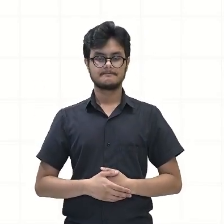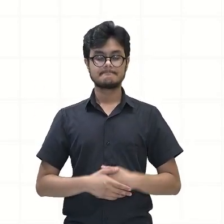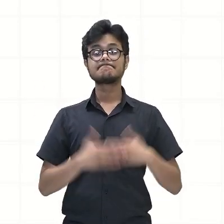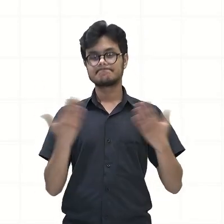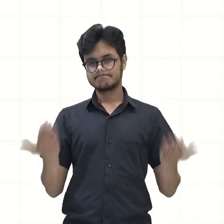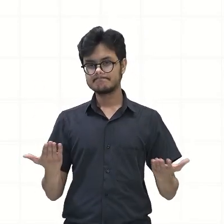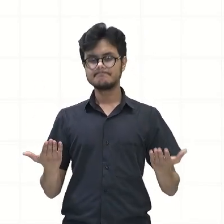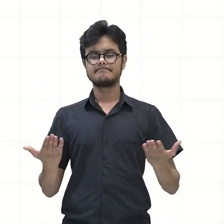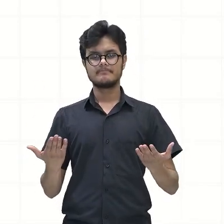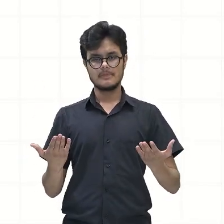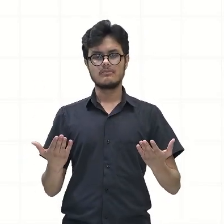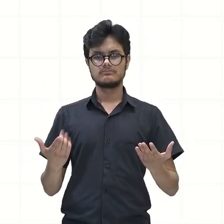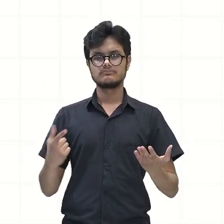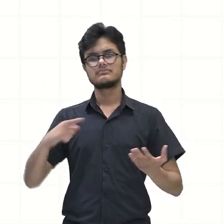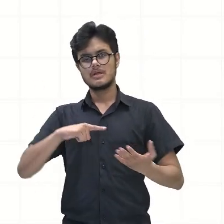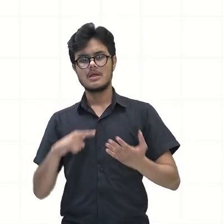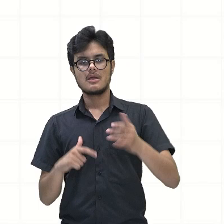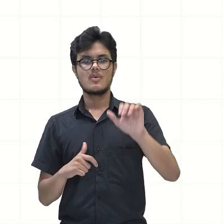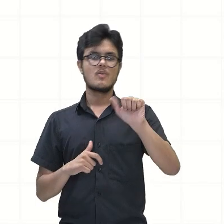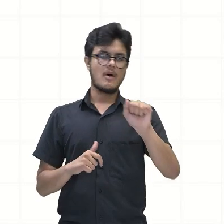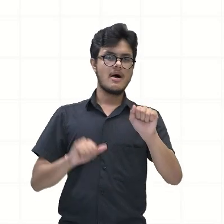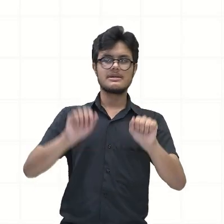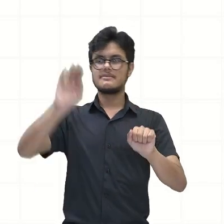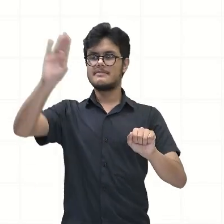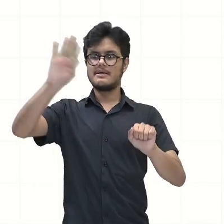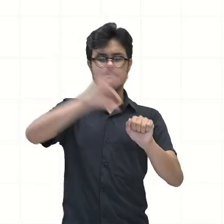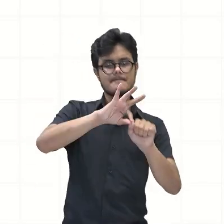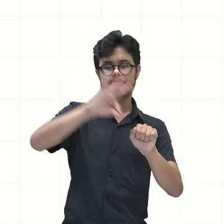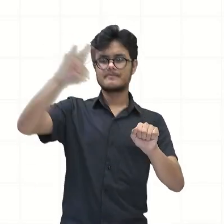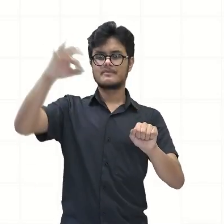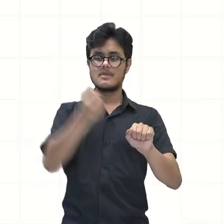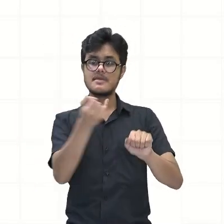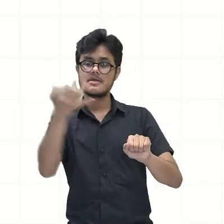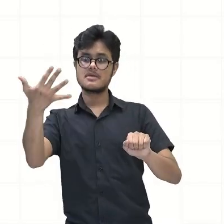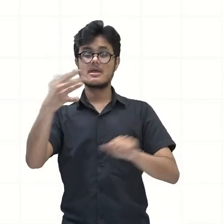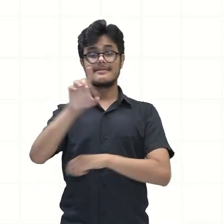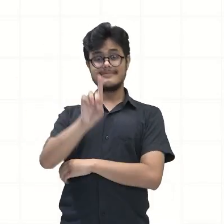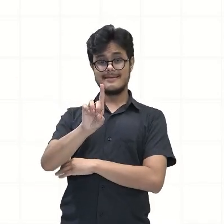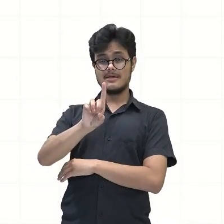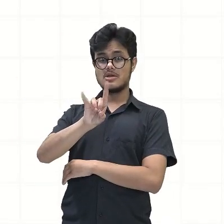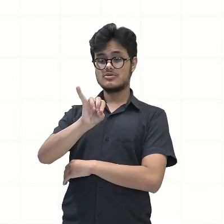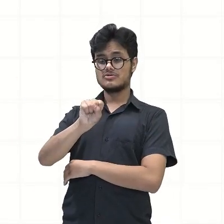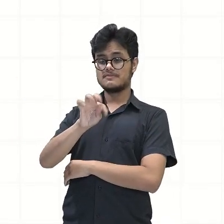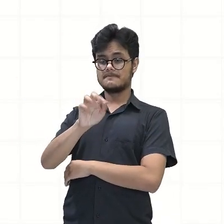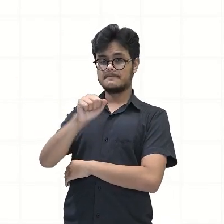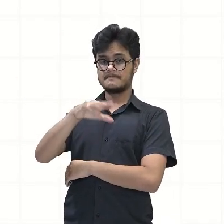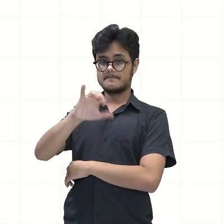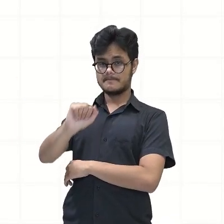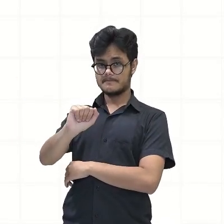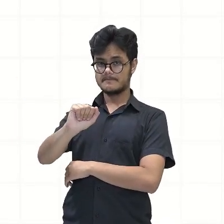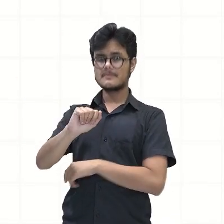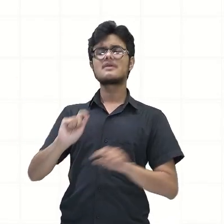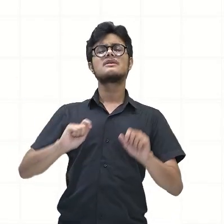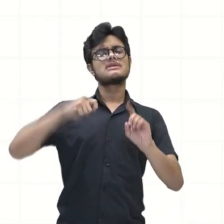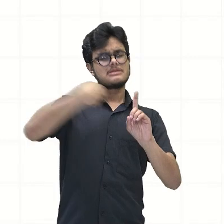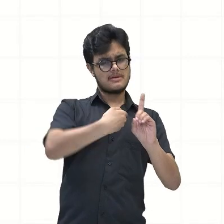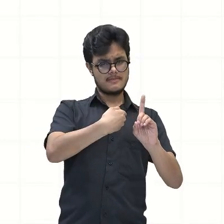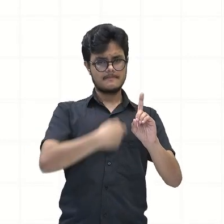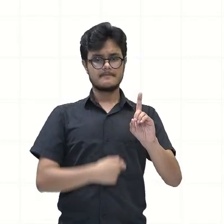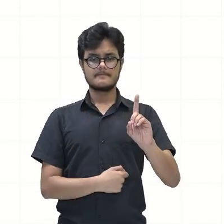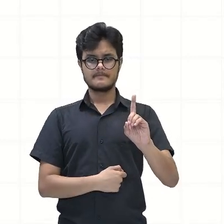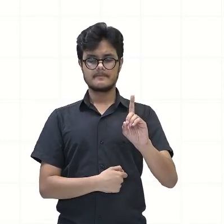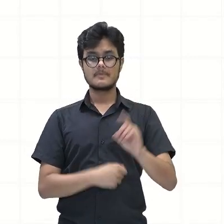comprimento do segmento de reta. E aí a gente representa dessa forma, certo? Então, vamos ver aqui como a gente